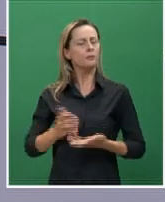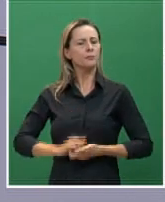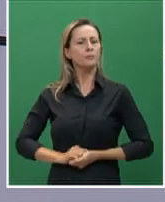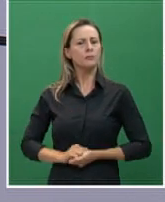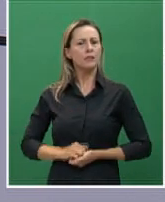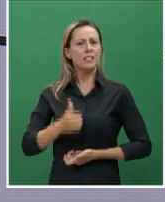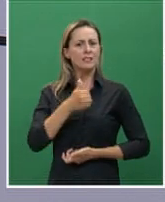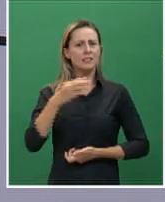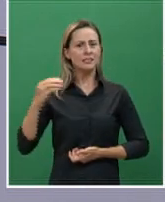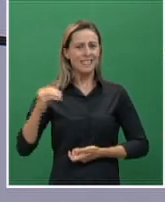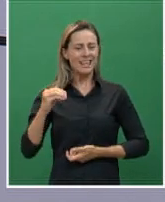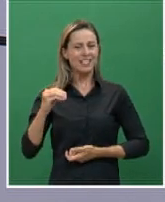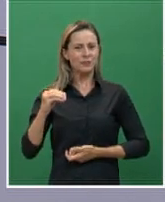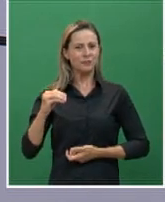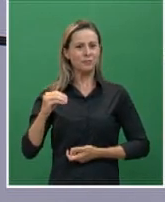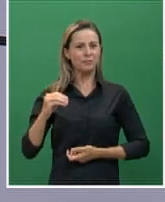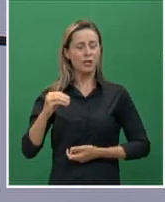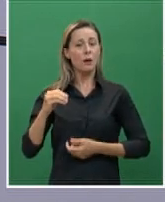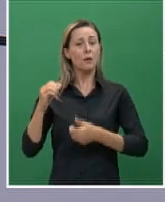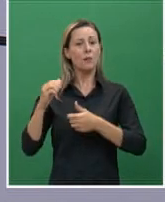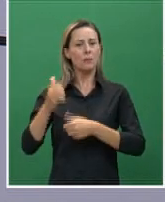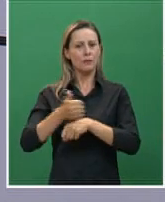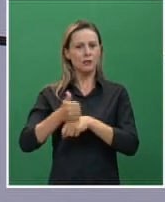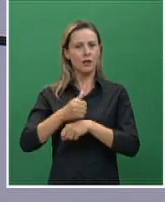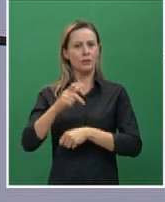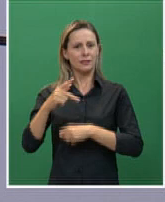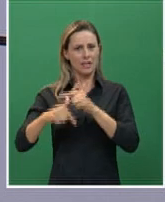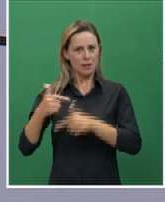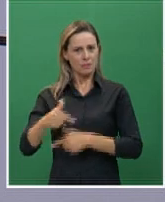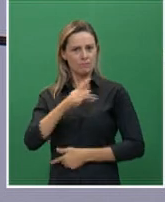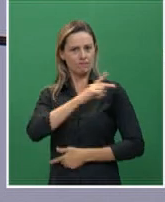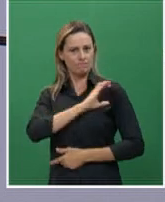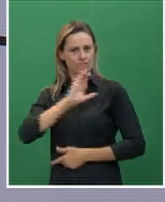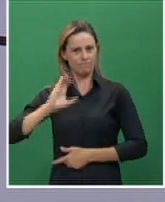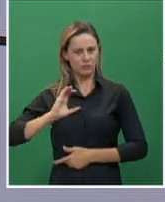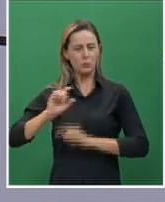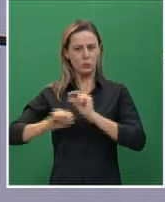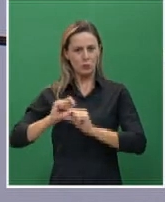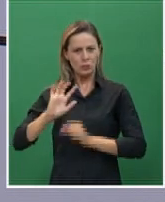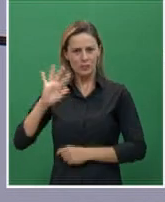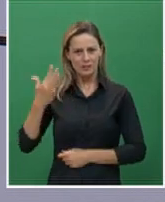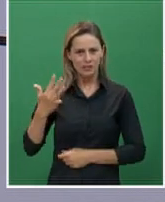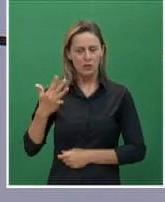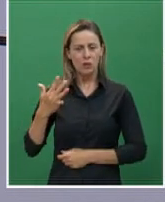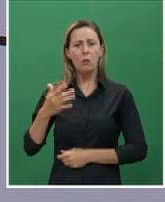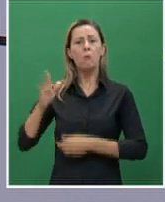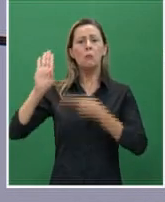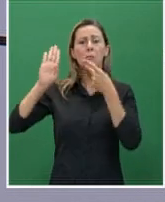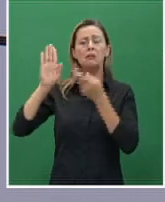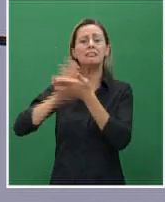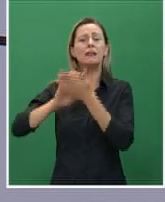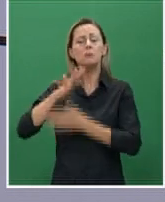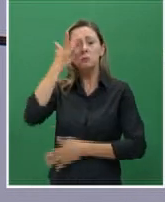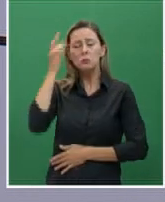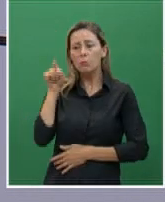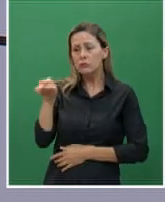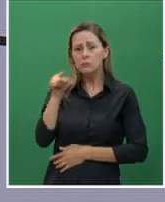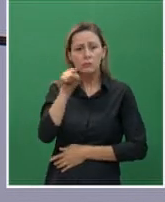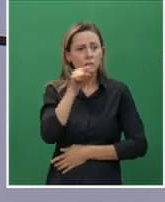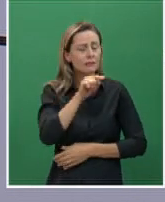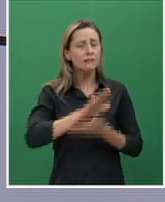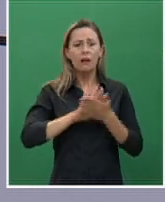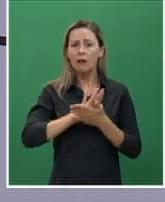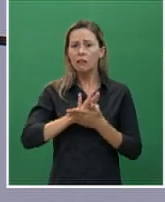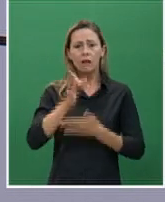rissem cargos comissionados somando com o da Urbe sem prometer nada para você sem prometer nada para ninguém tive coragem Sing a